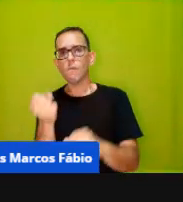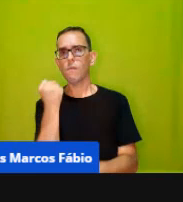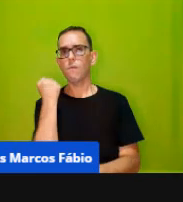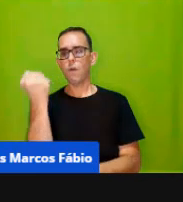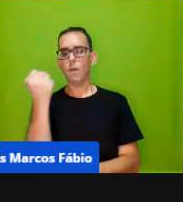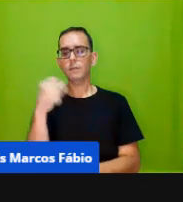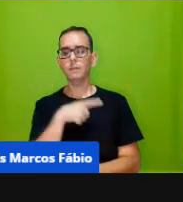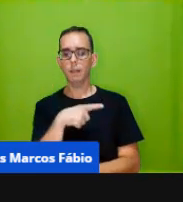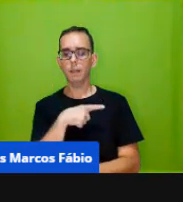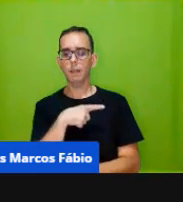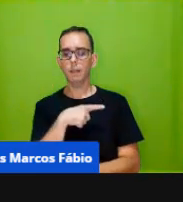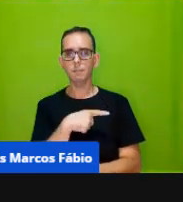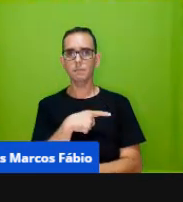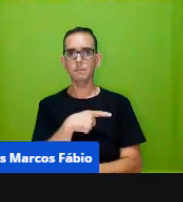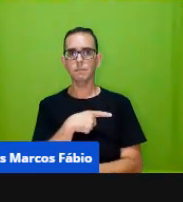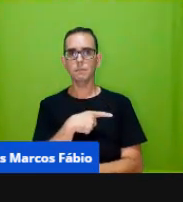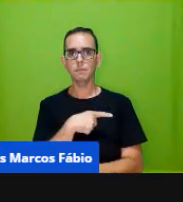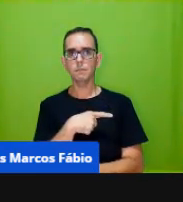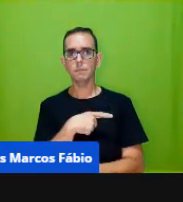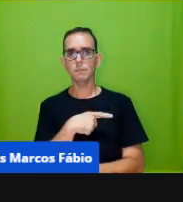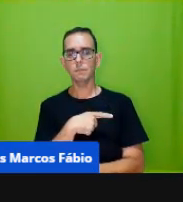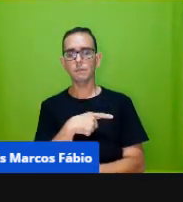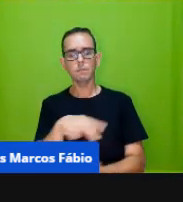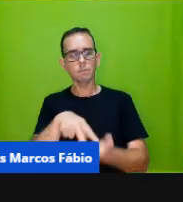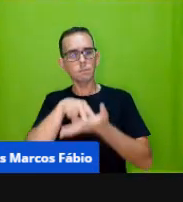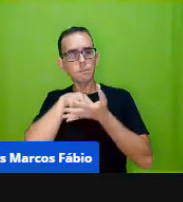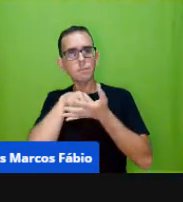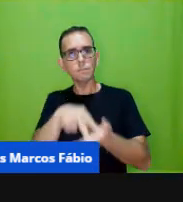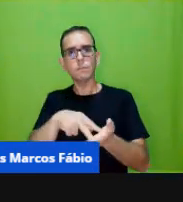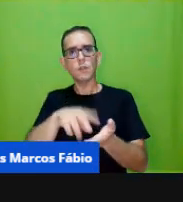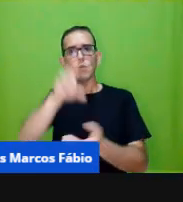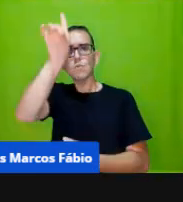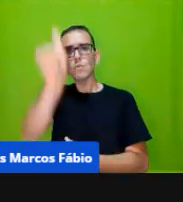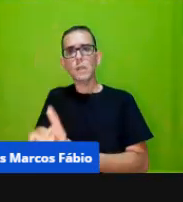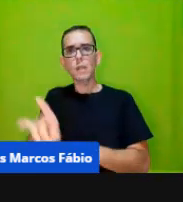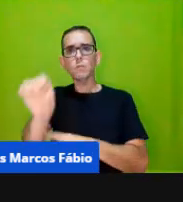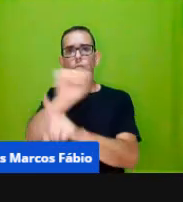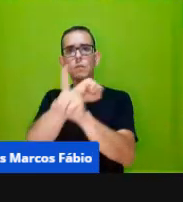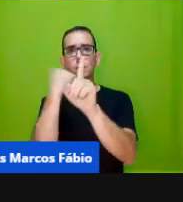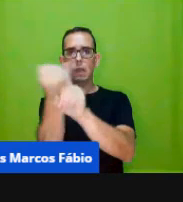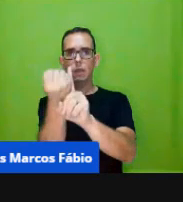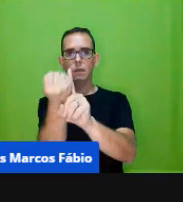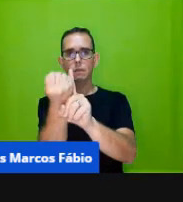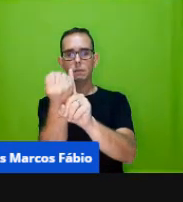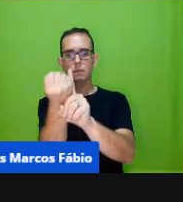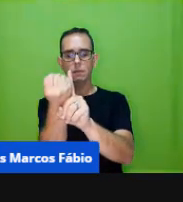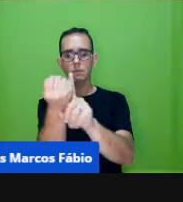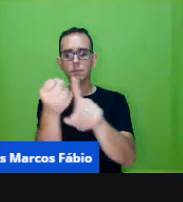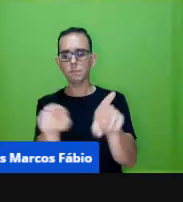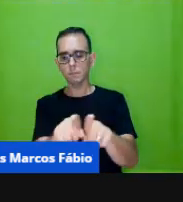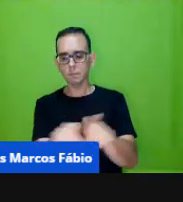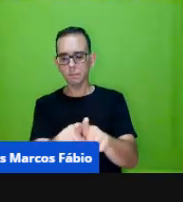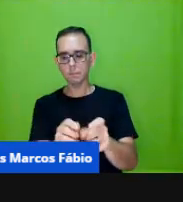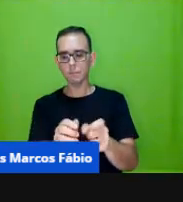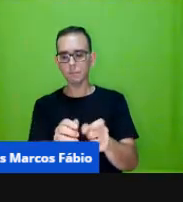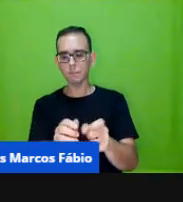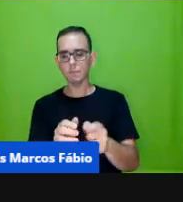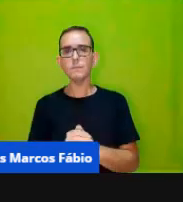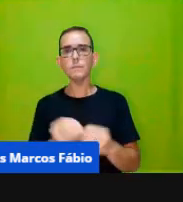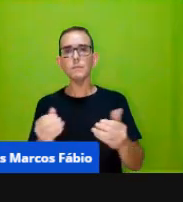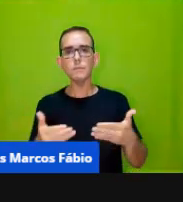fortíssimo da solidificação dos direitos sociais, né? Ele